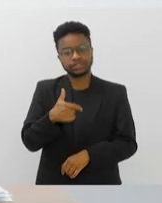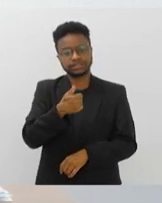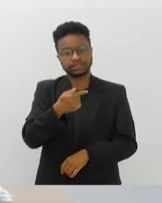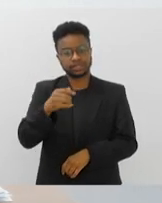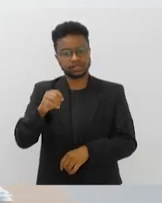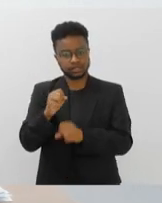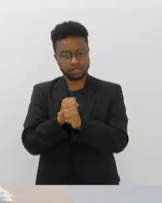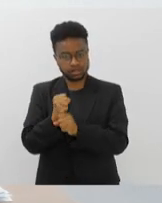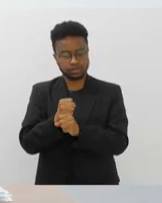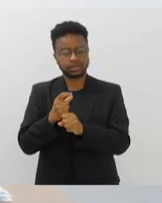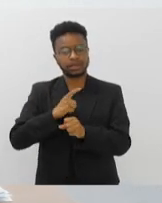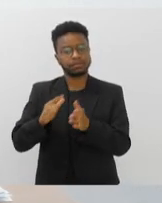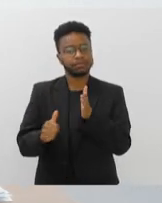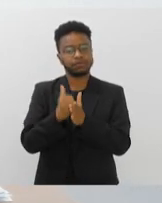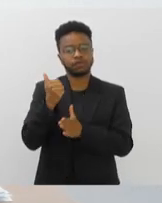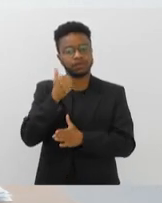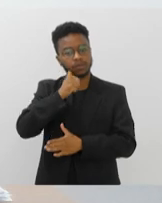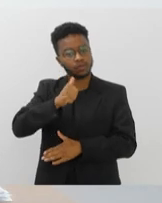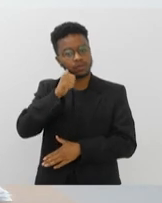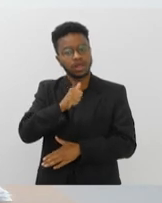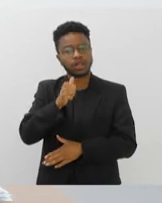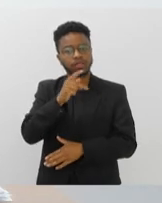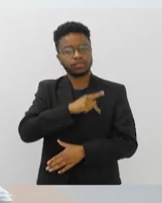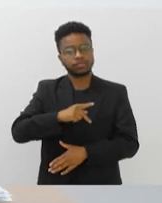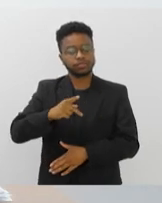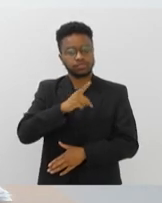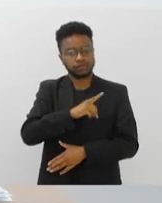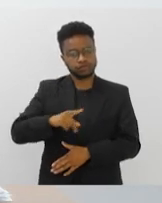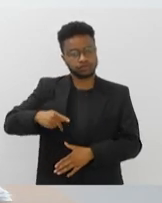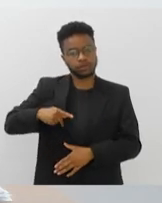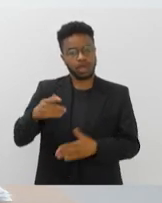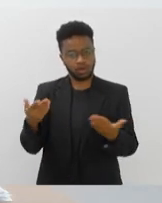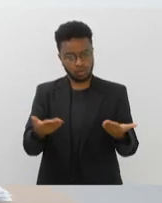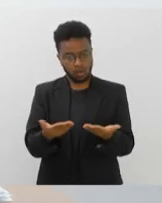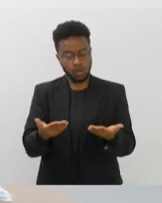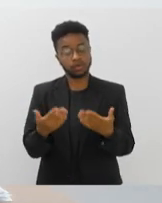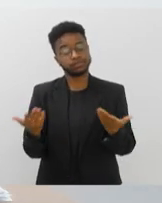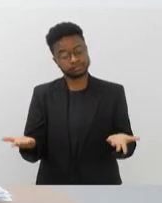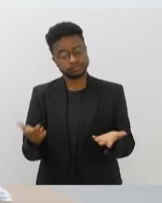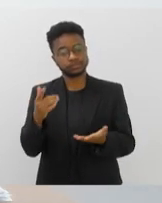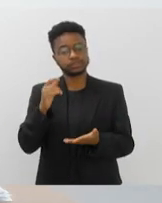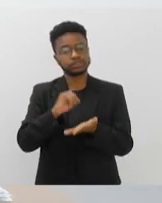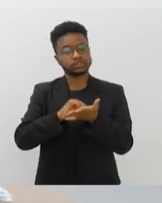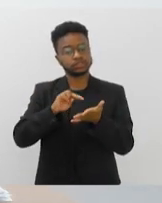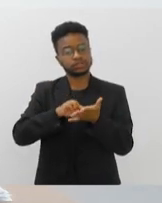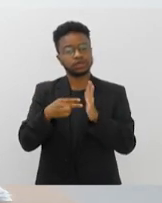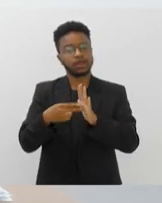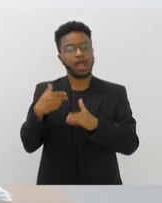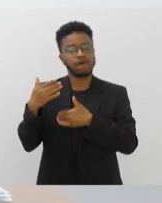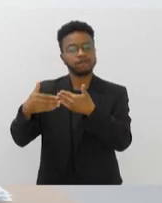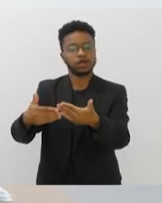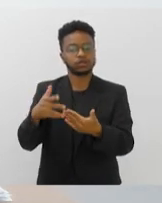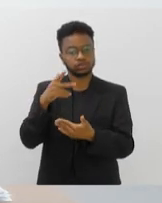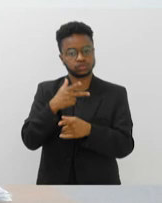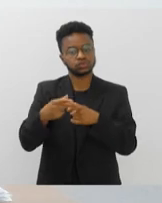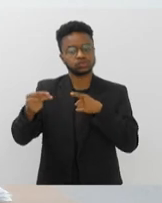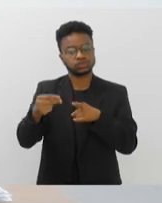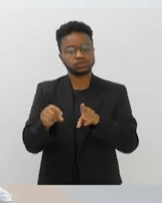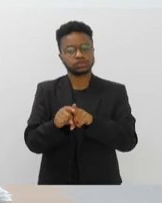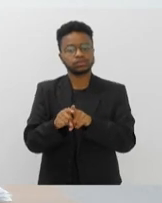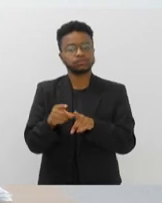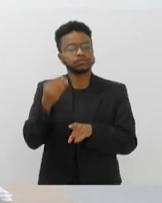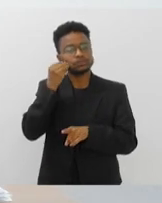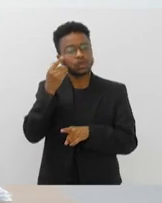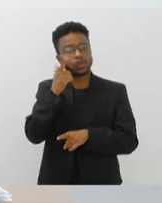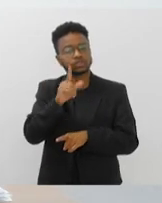a primeira mulher defensora pública Geral do Estado na atualidade Então isso é um um avanço uma conquista para que a gente consiga realmente